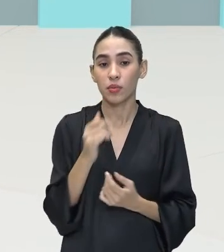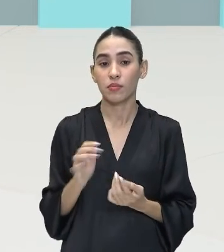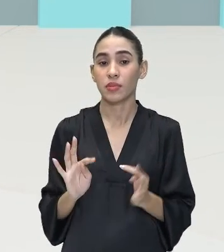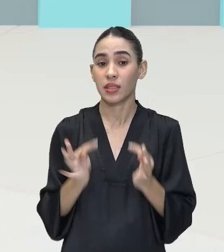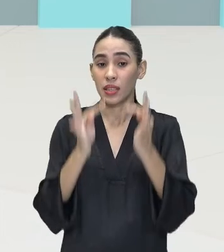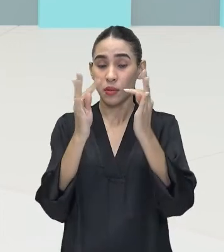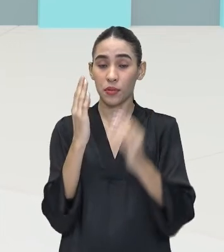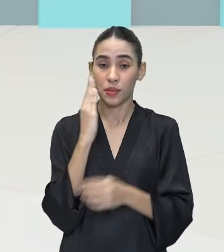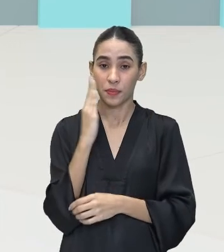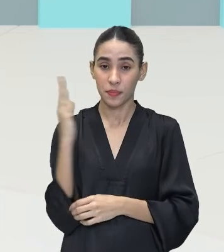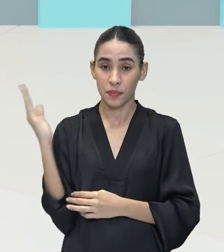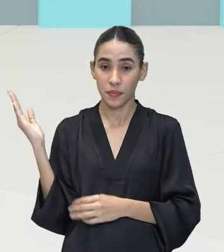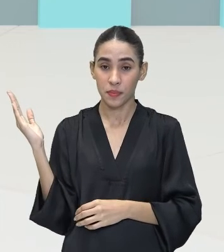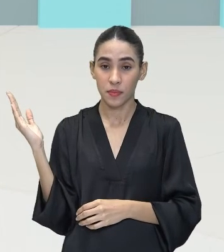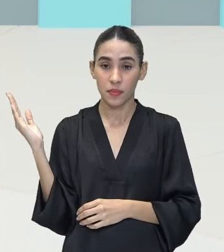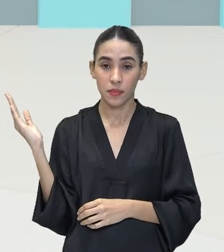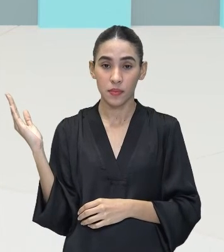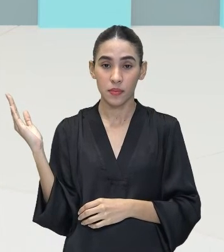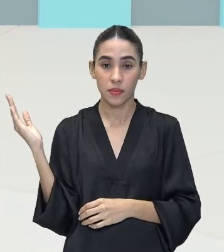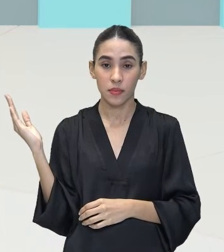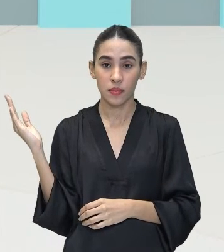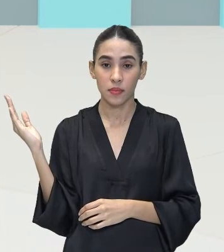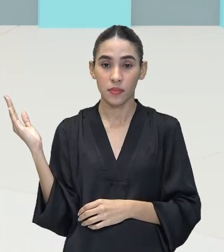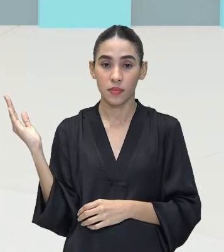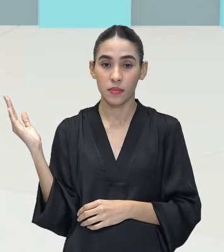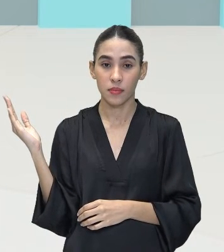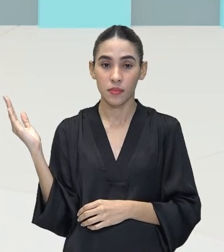temos hoje. Então,